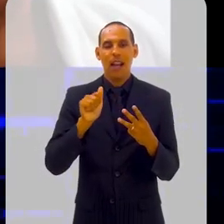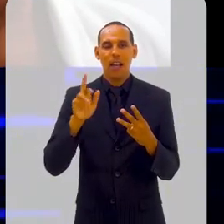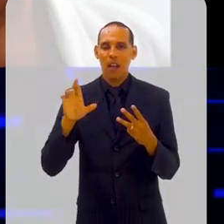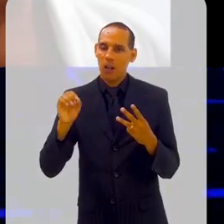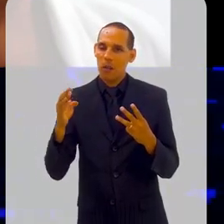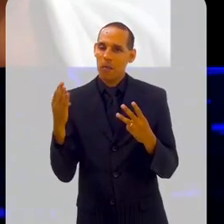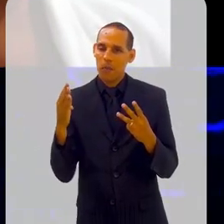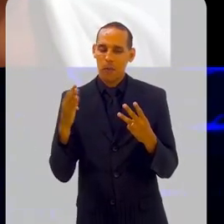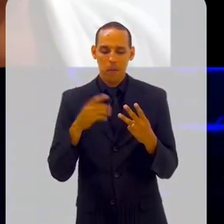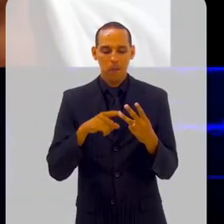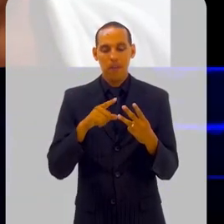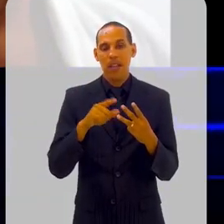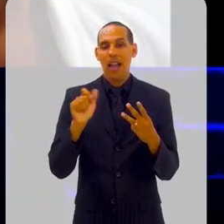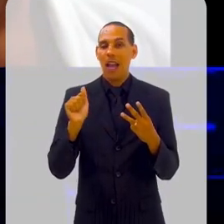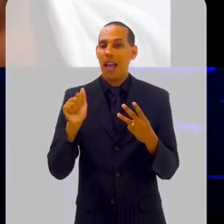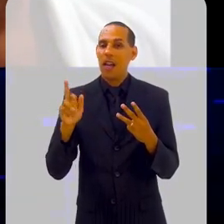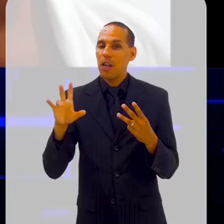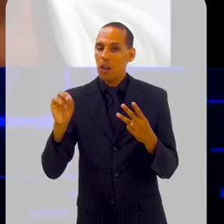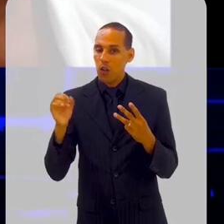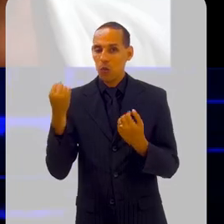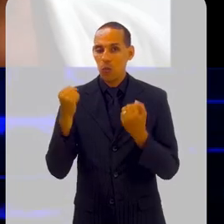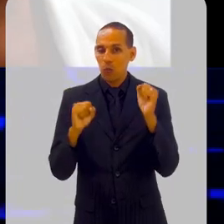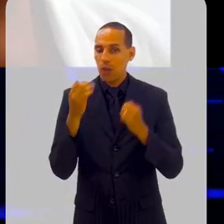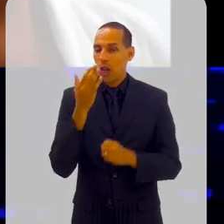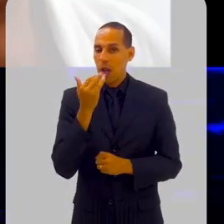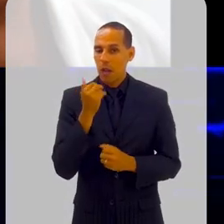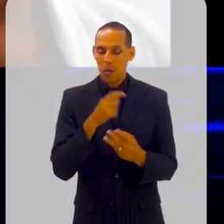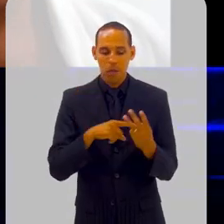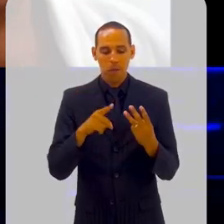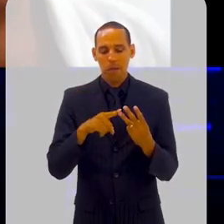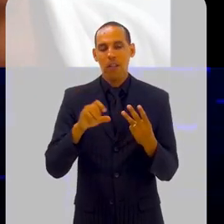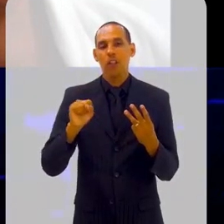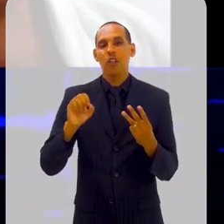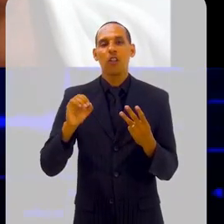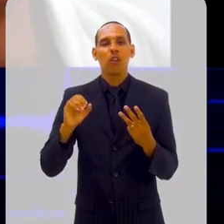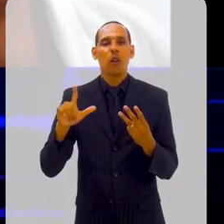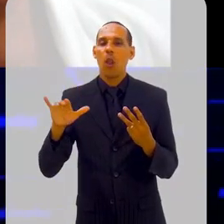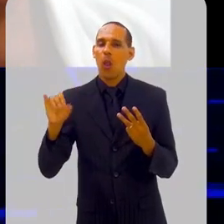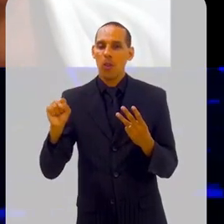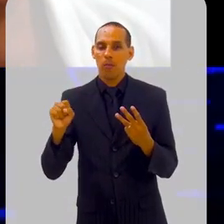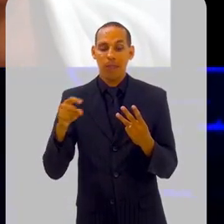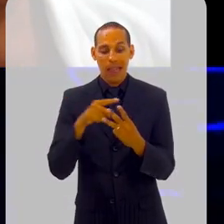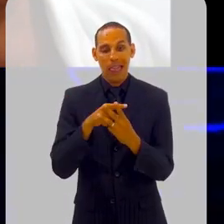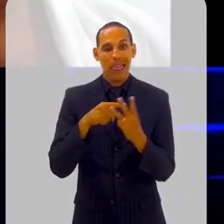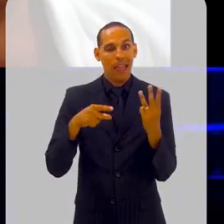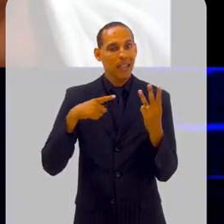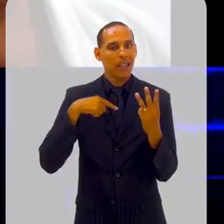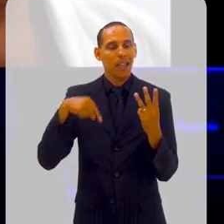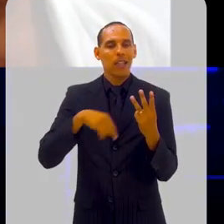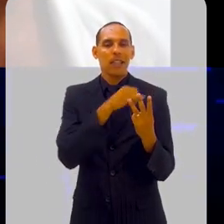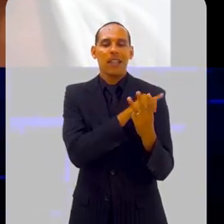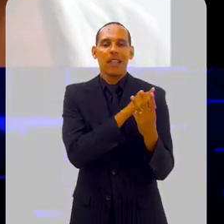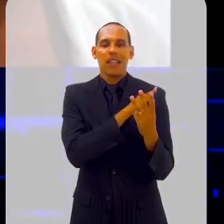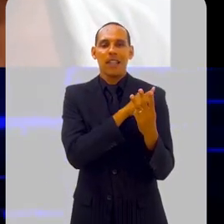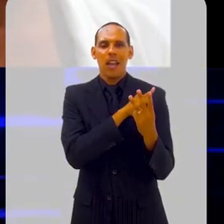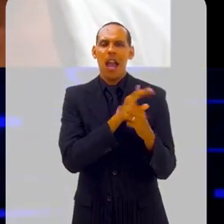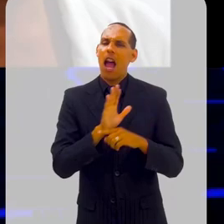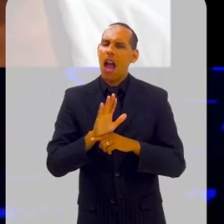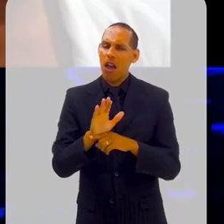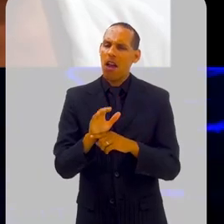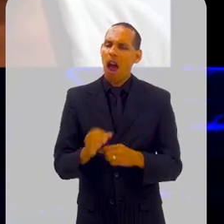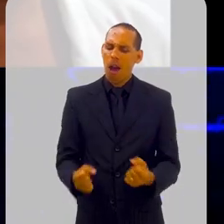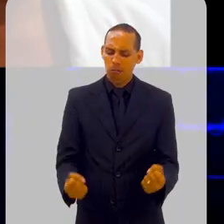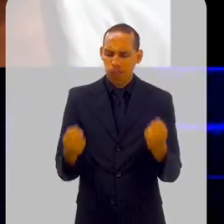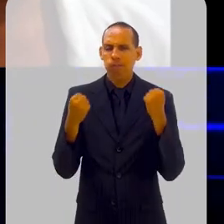biologia agroindústria de alimentos e a solos E essas junção nessa possibilidade de ter três unidades aqui